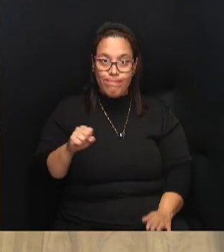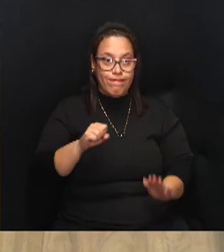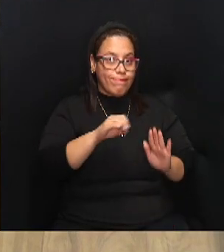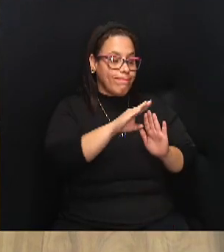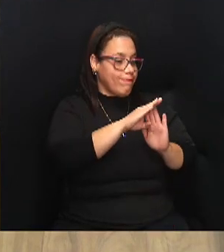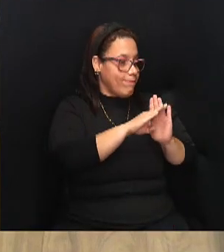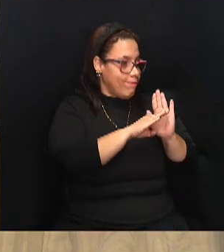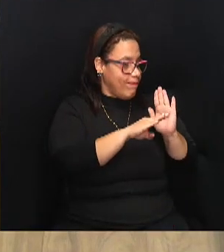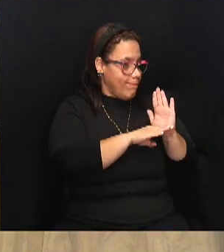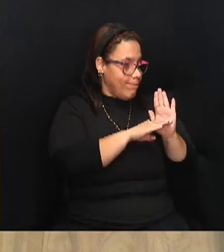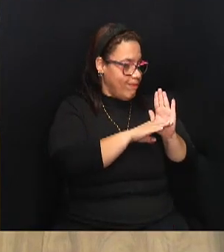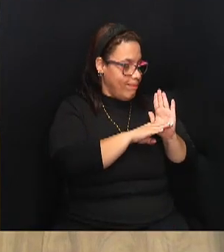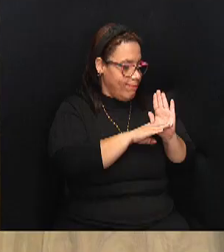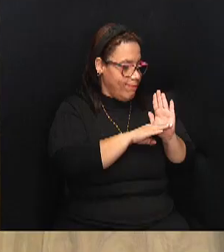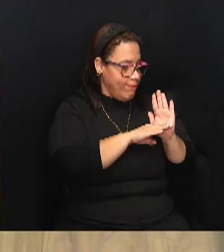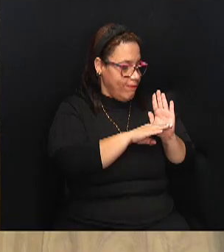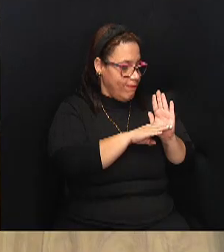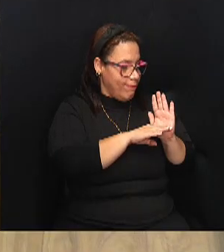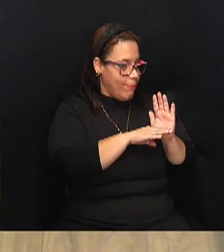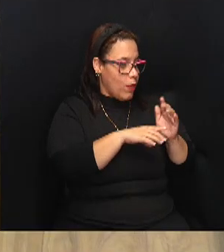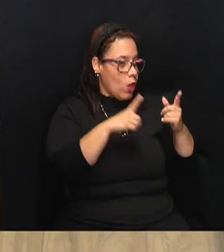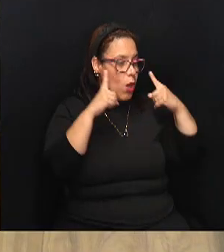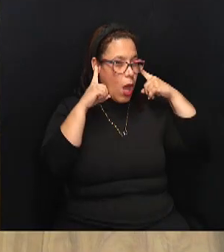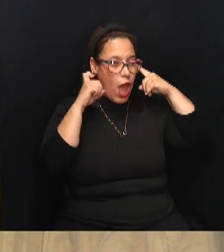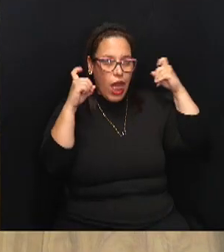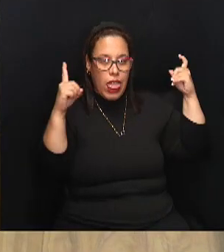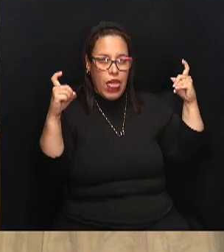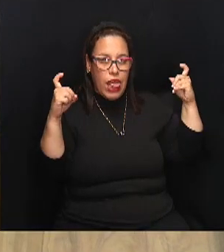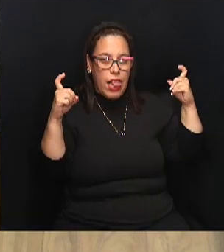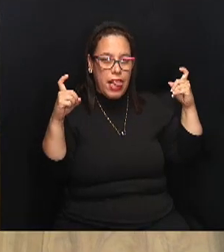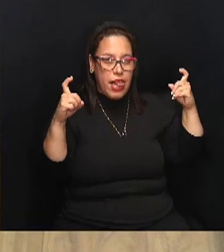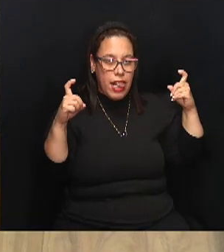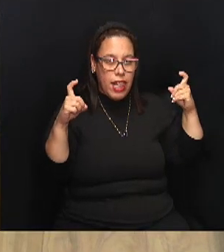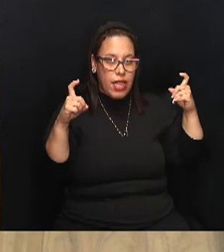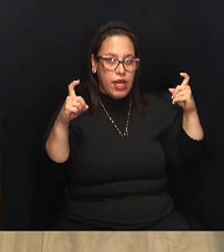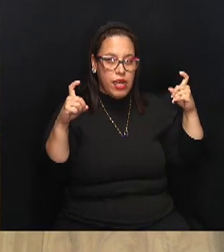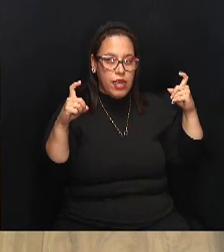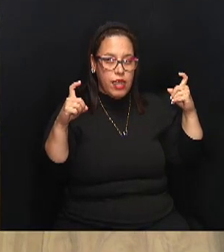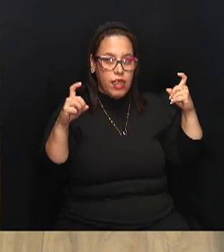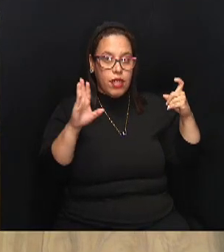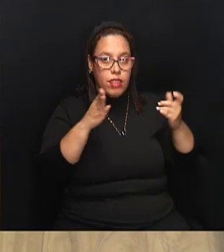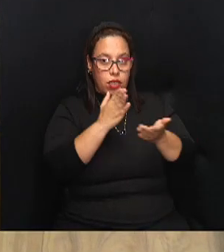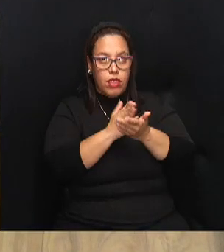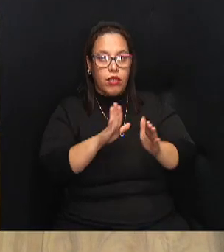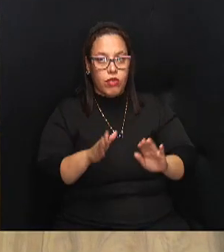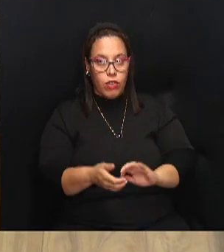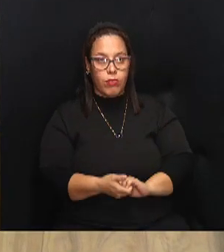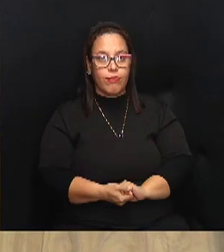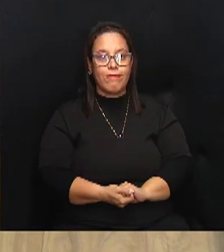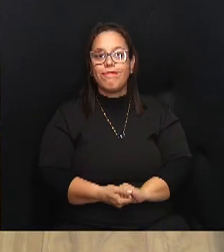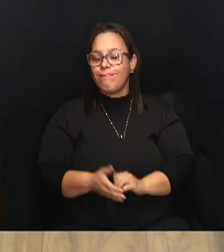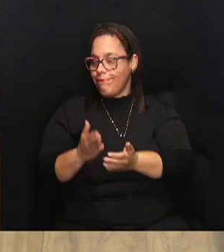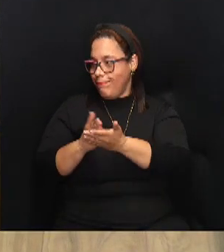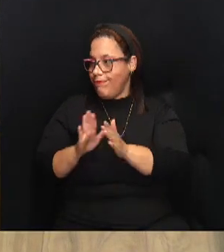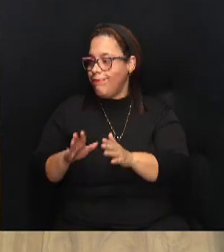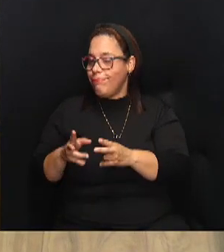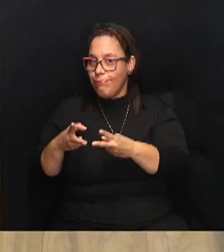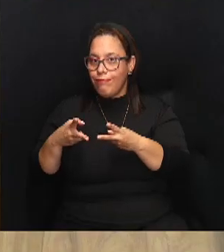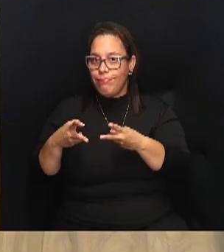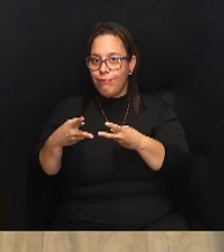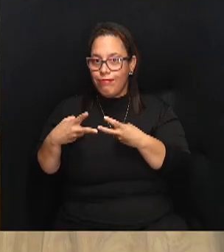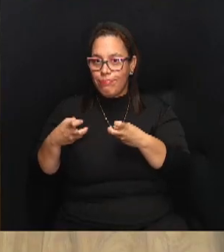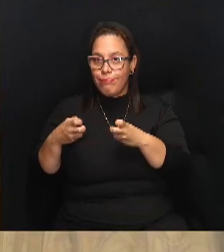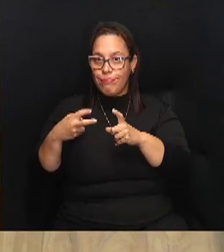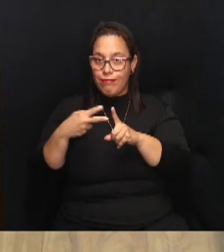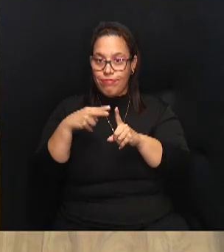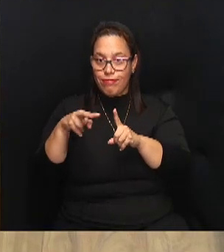quando for naquela perturbação do sossego, a perturbação do sossego já terminou. Já acabou. Por isso que no início da minha